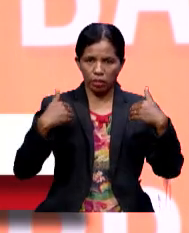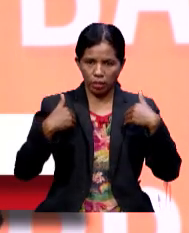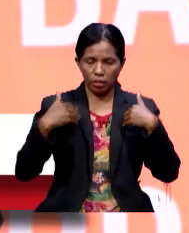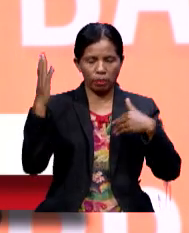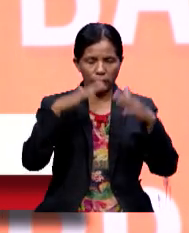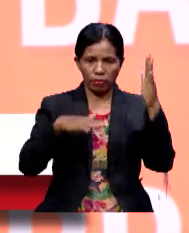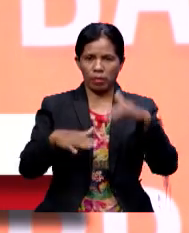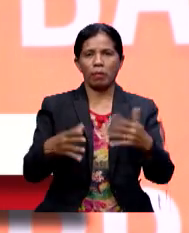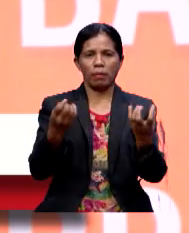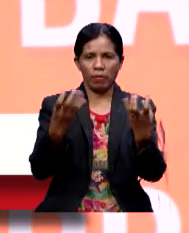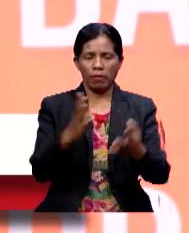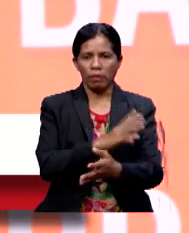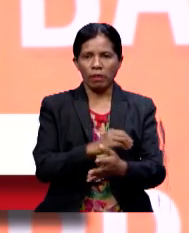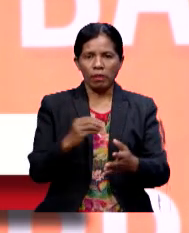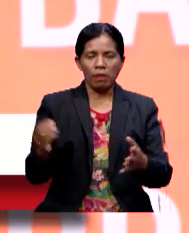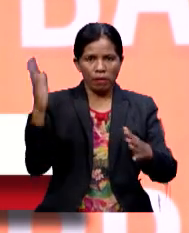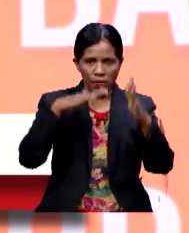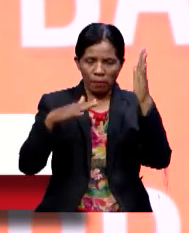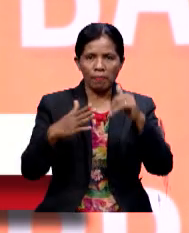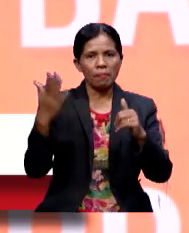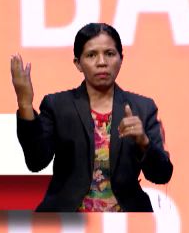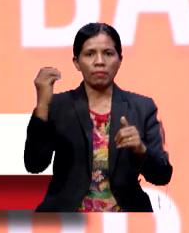kontes, problema dia umalara.